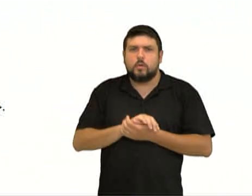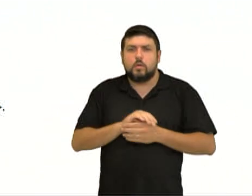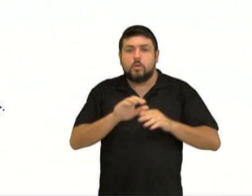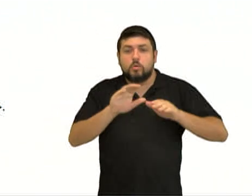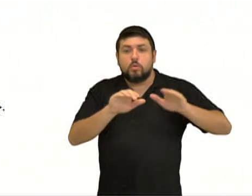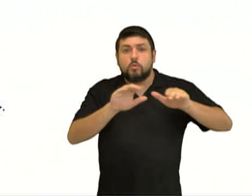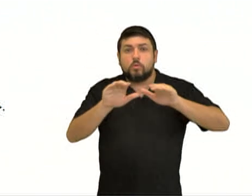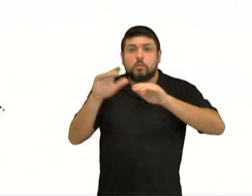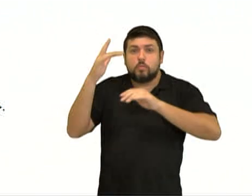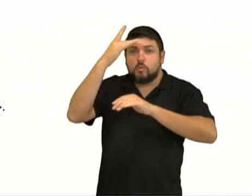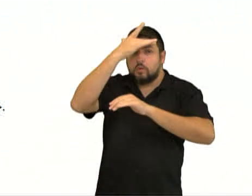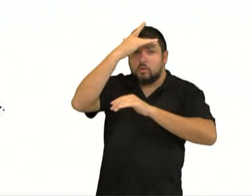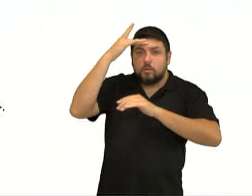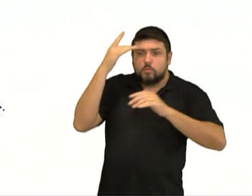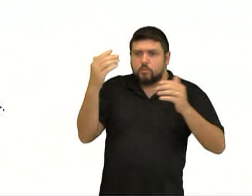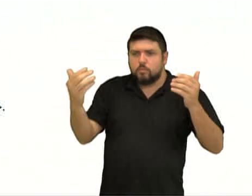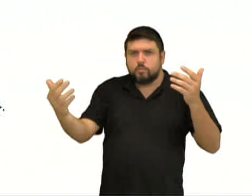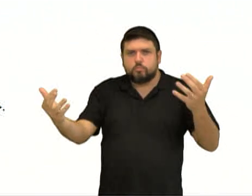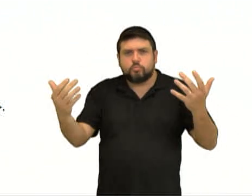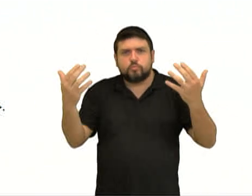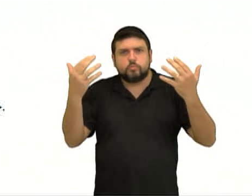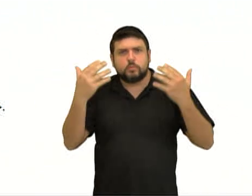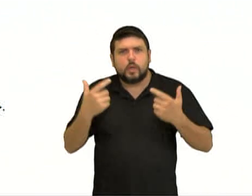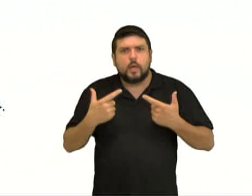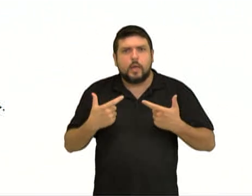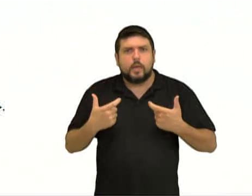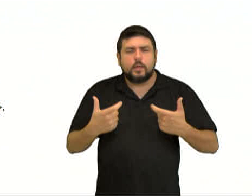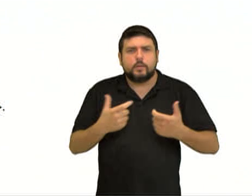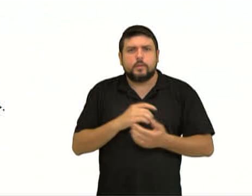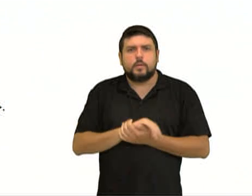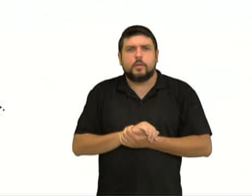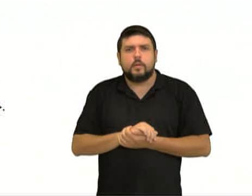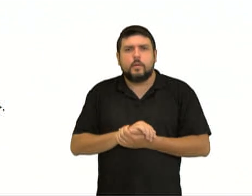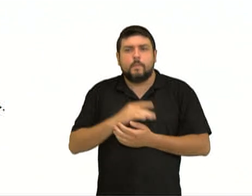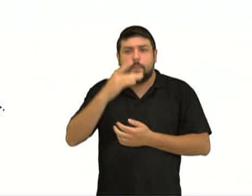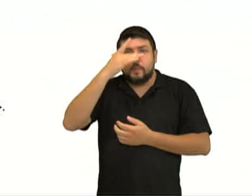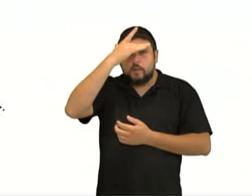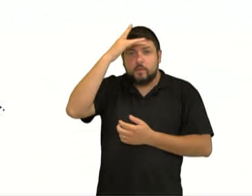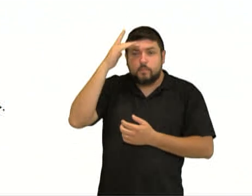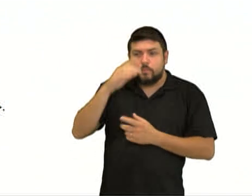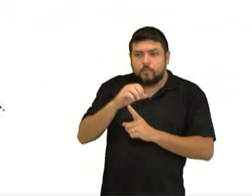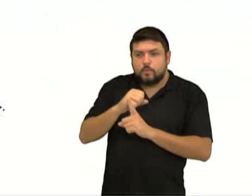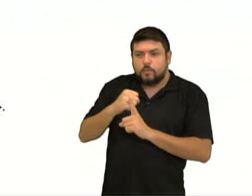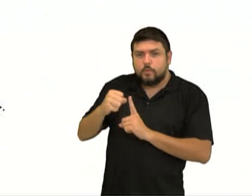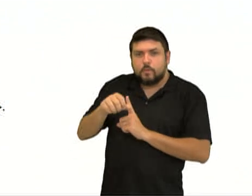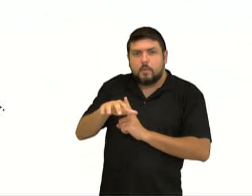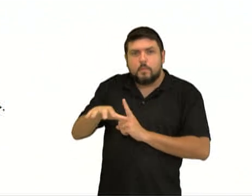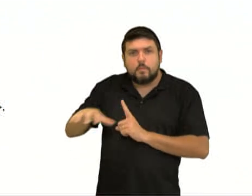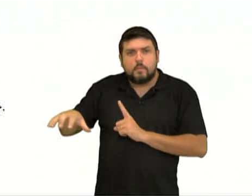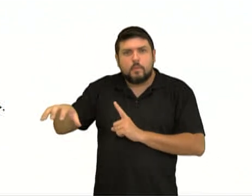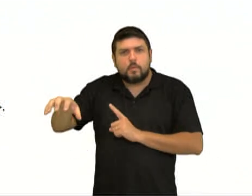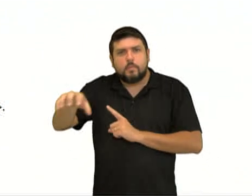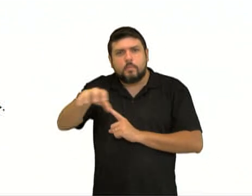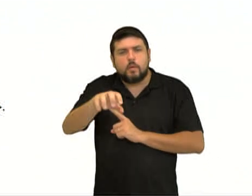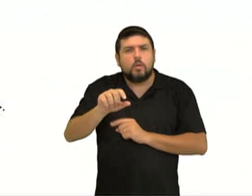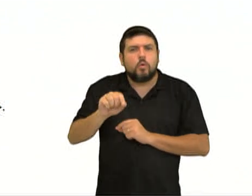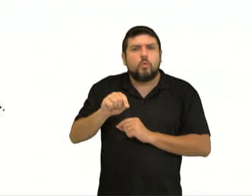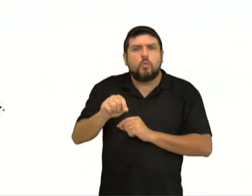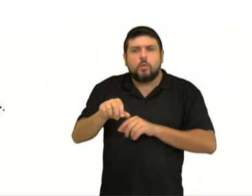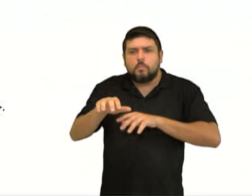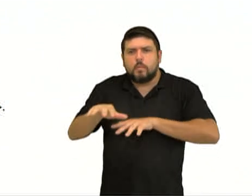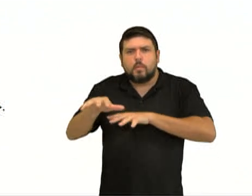pessoas a fazer parte da guerra. Pessoas de todas as classes sociais do estado se mobilizaram a favor da